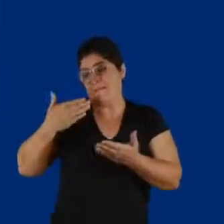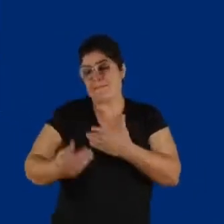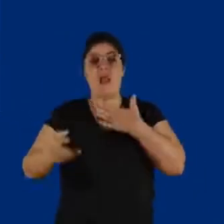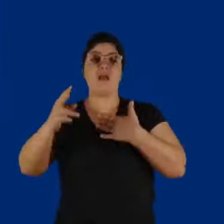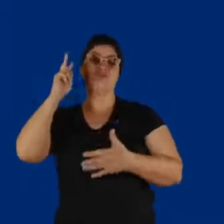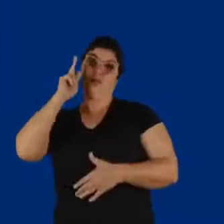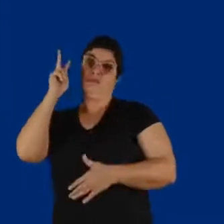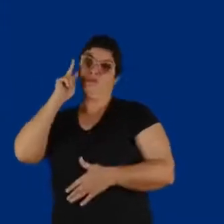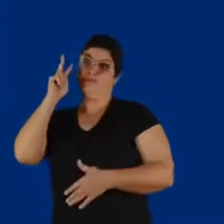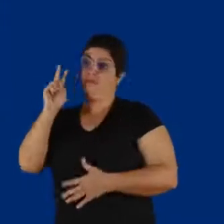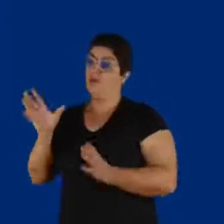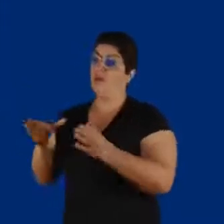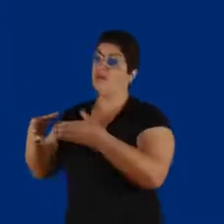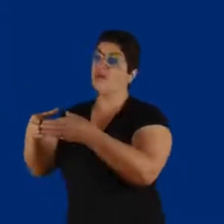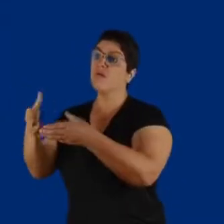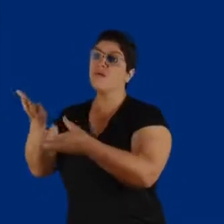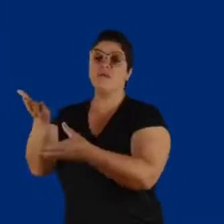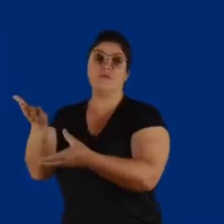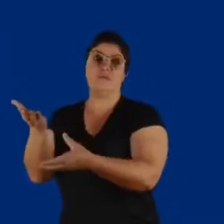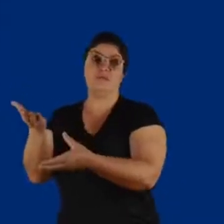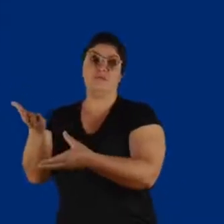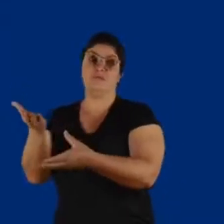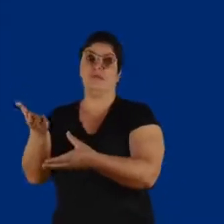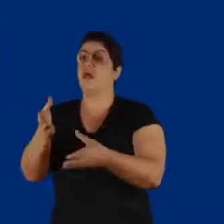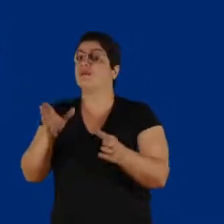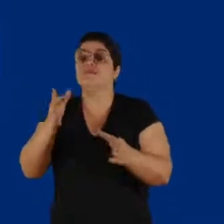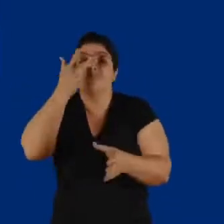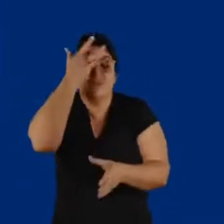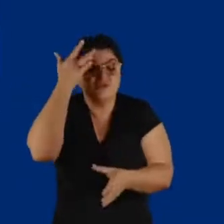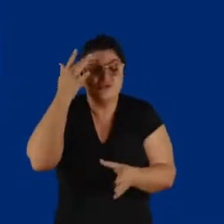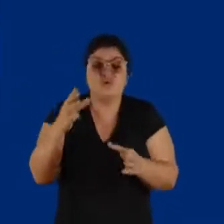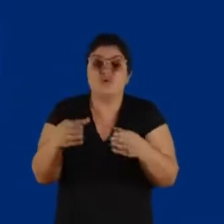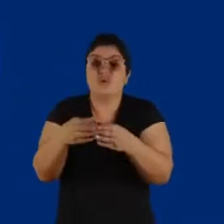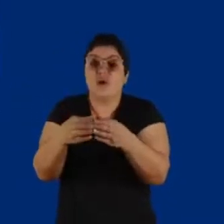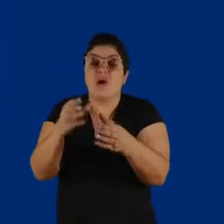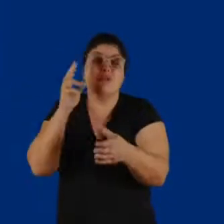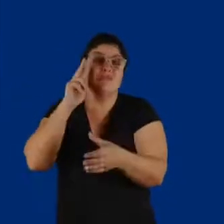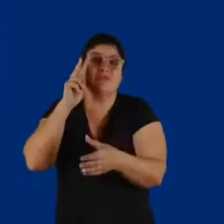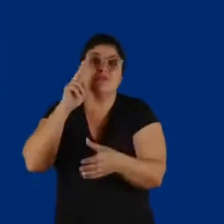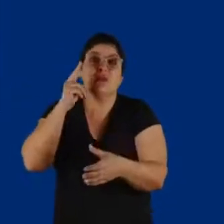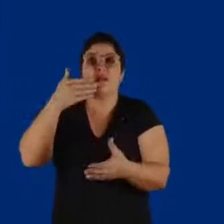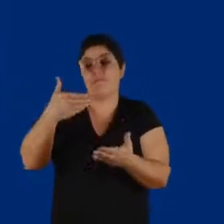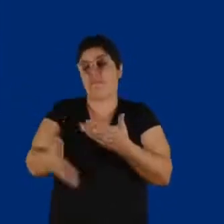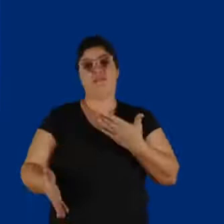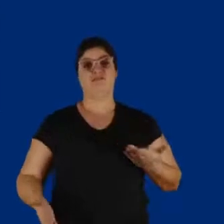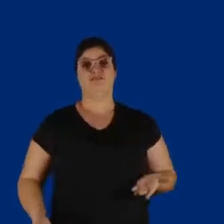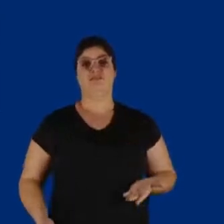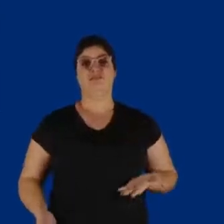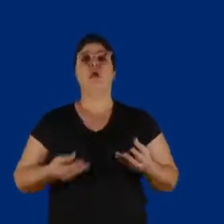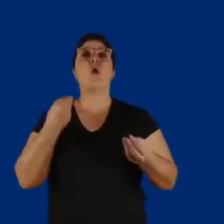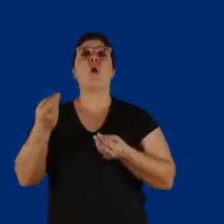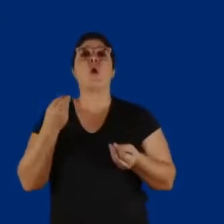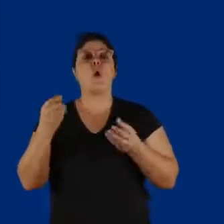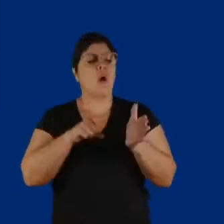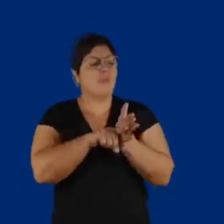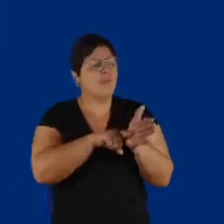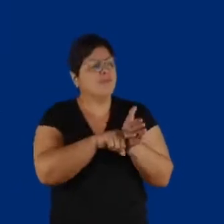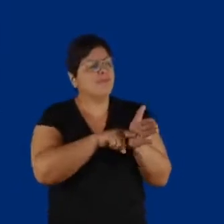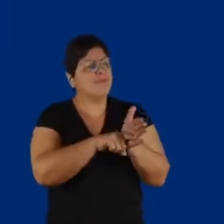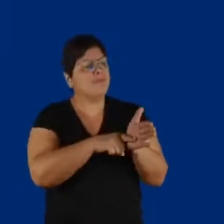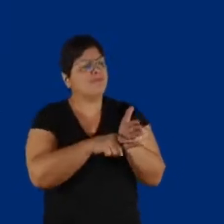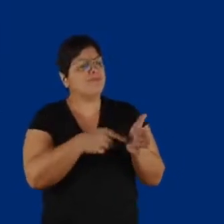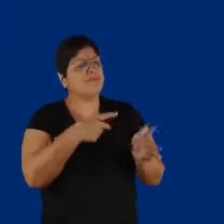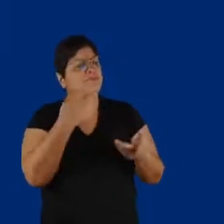comunidades e faz a gente perder a história dos indivíduos. Eu, hoje, não consigo pensar como é que faz um diagnóstico de qualquer pessoa